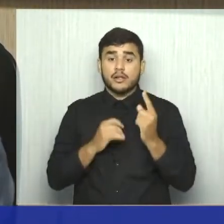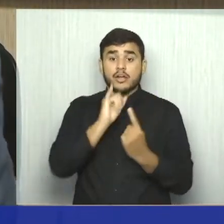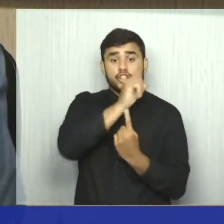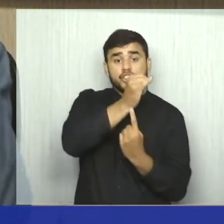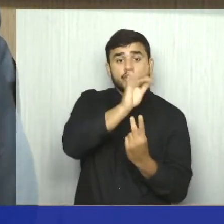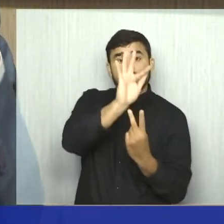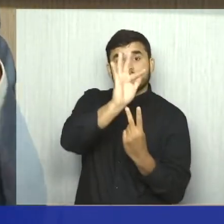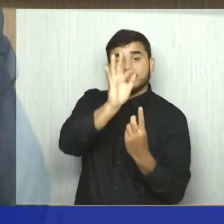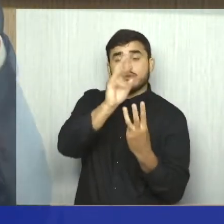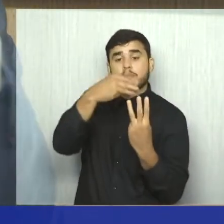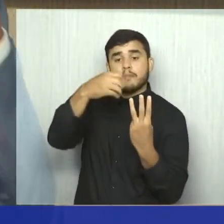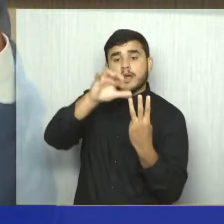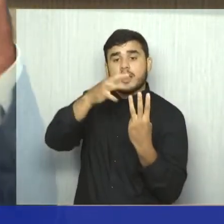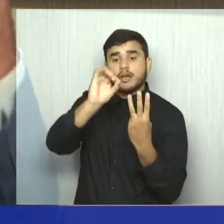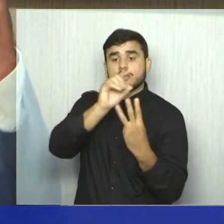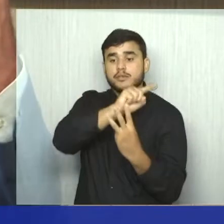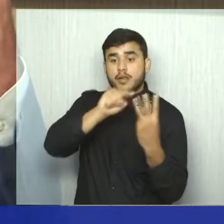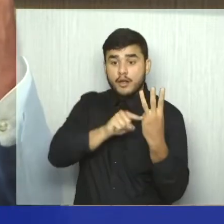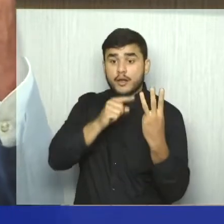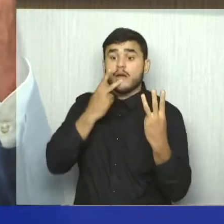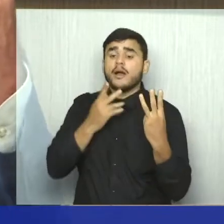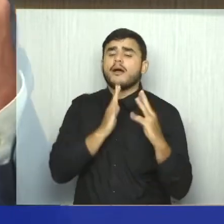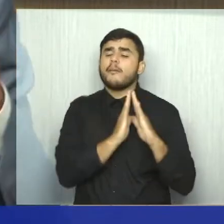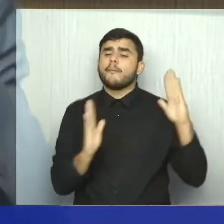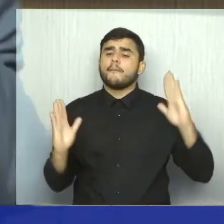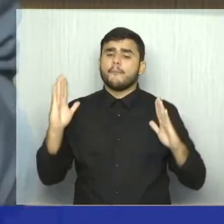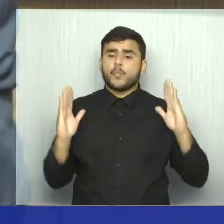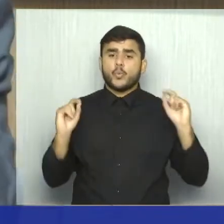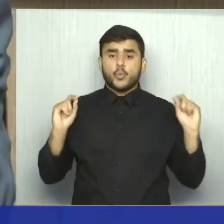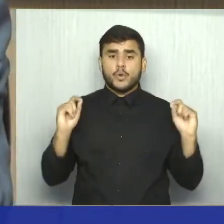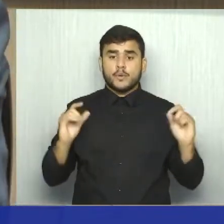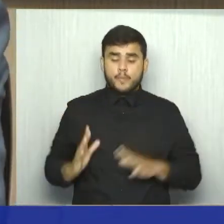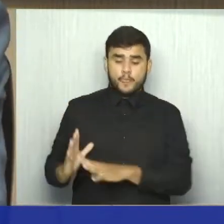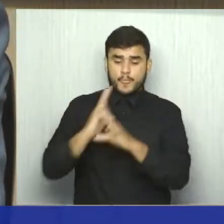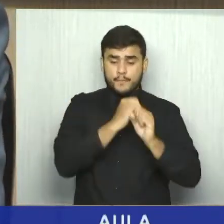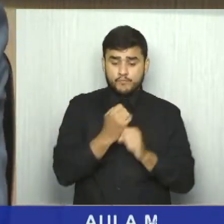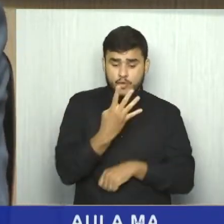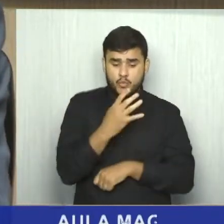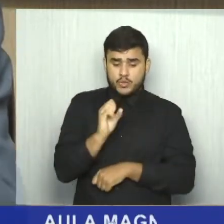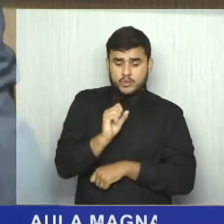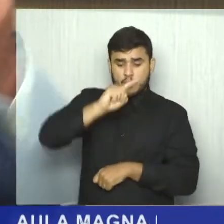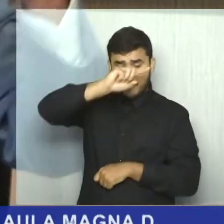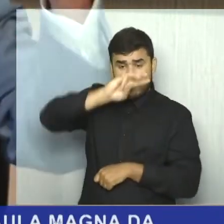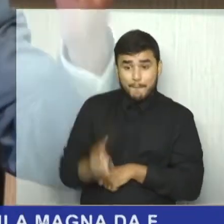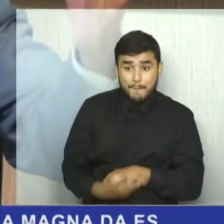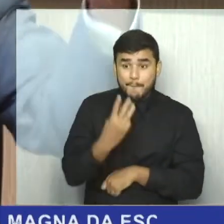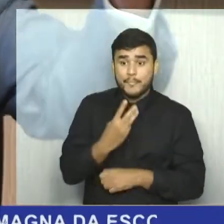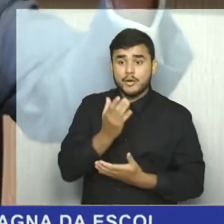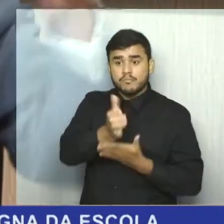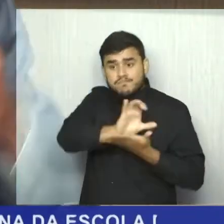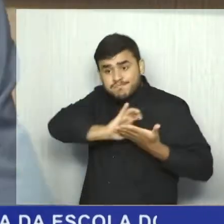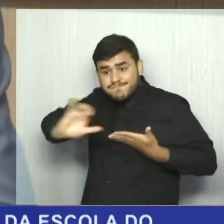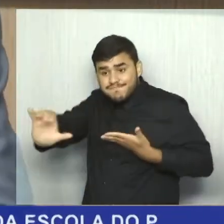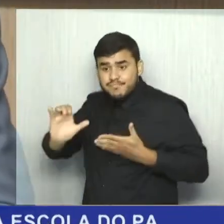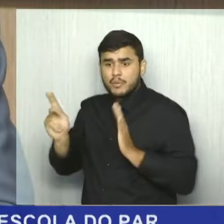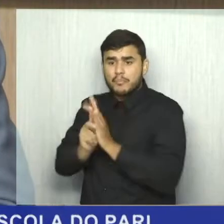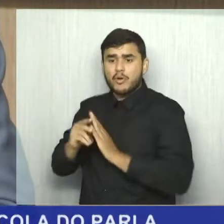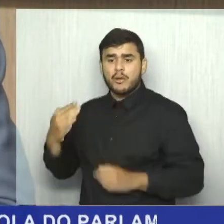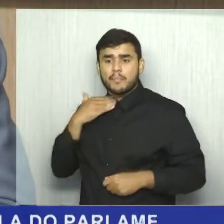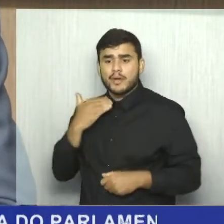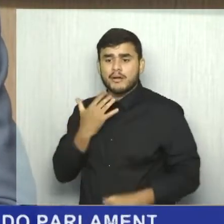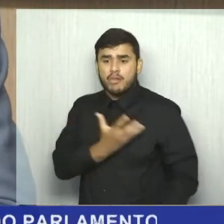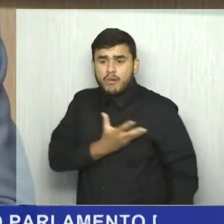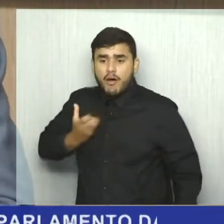março, a Petrobras entregou para a mão de banqueiro no Brasil 48 bilhões de reais tirados da dona de casa que não dá conta mais de